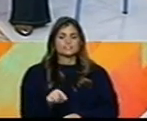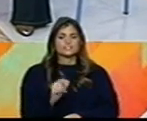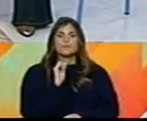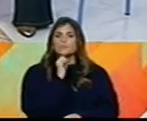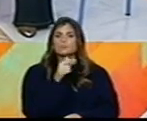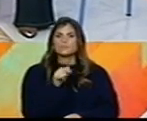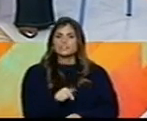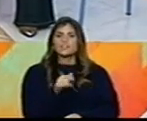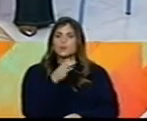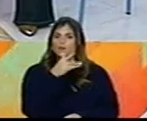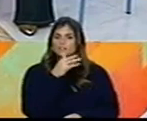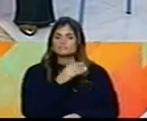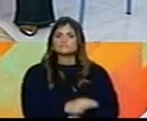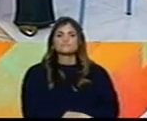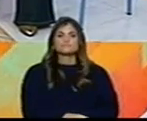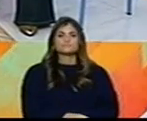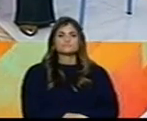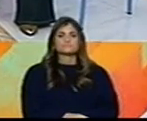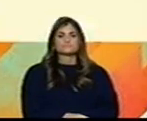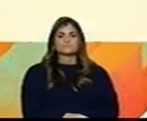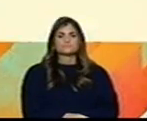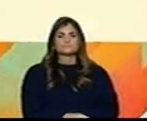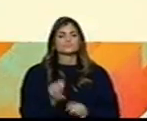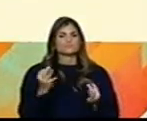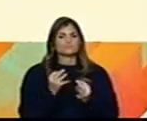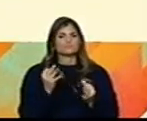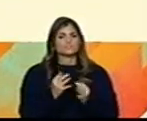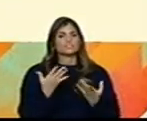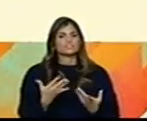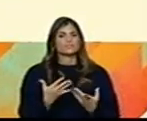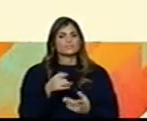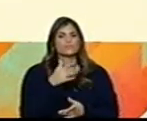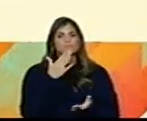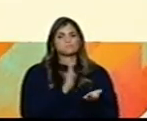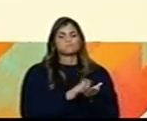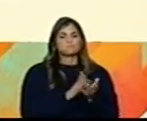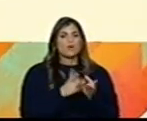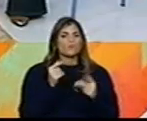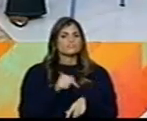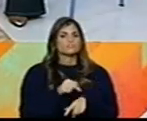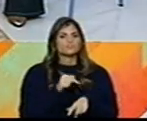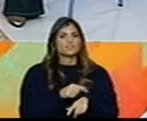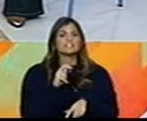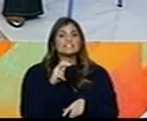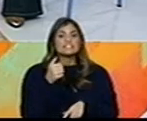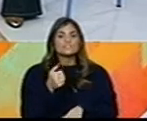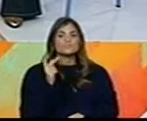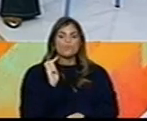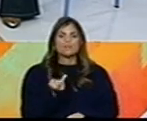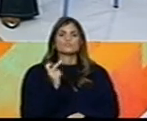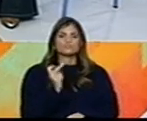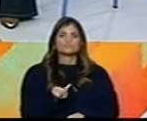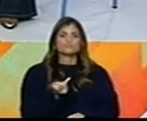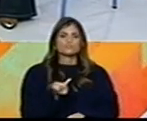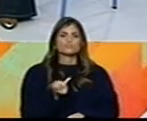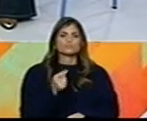mesmo, sim, para não perder a corzinha, não é? É. Exatamente. Então, não. E está neste restaurante há quanto tempo, Isilda? Eu há 35 anos. Isso é uma vida, não é? Mas